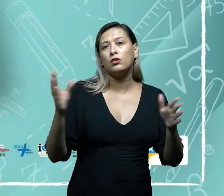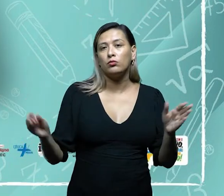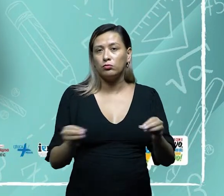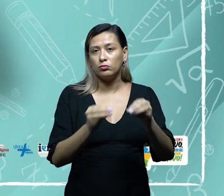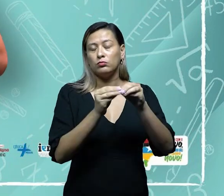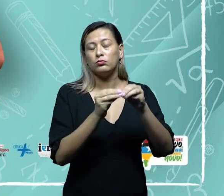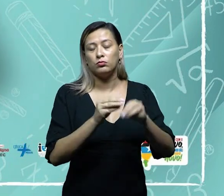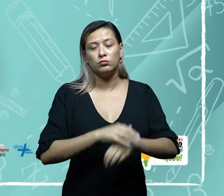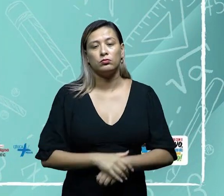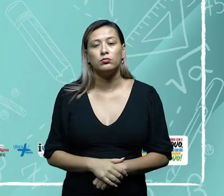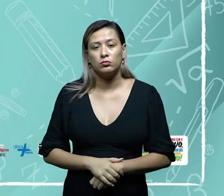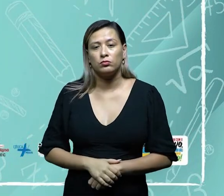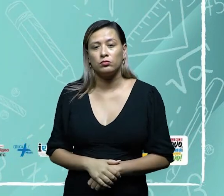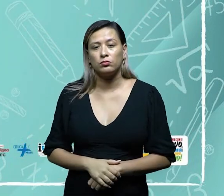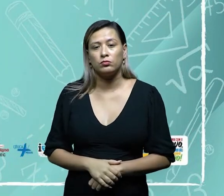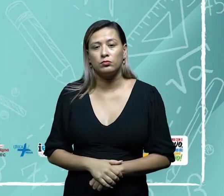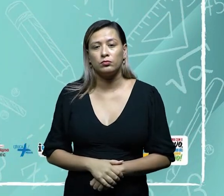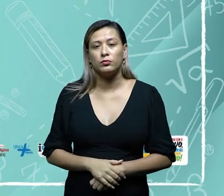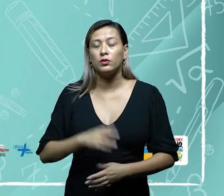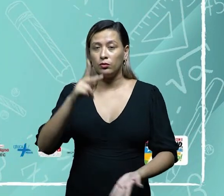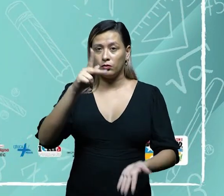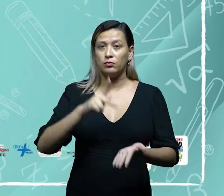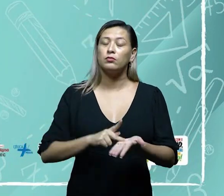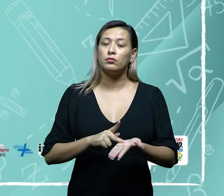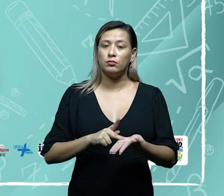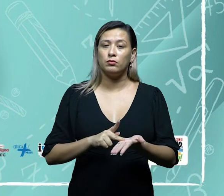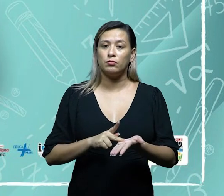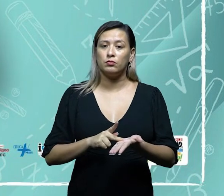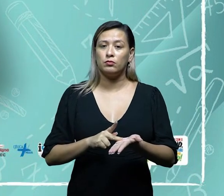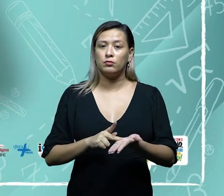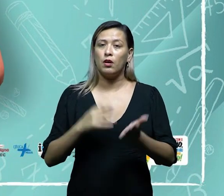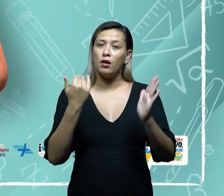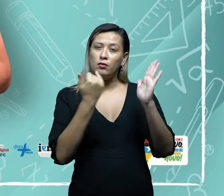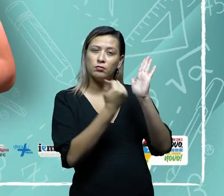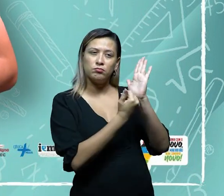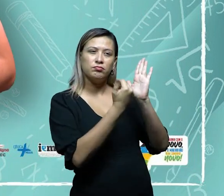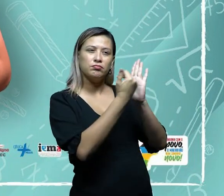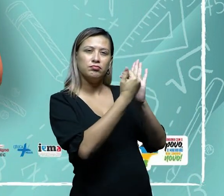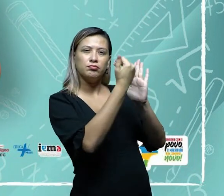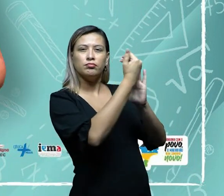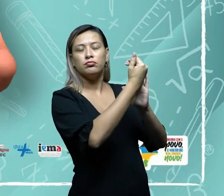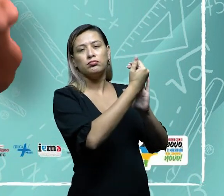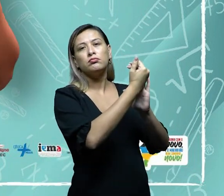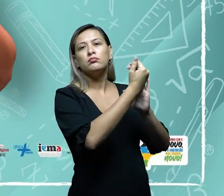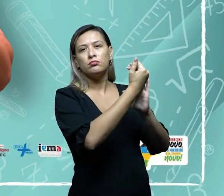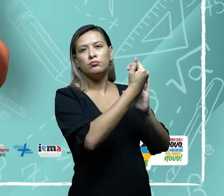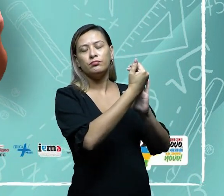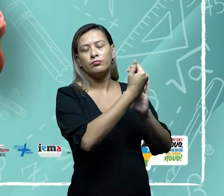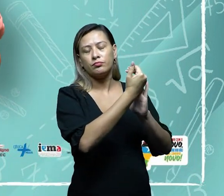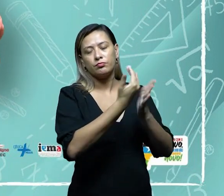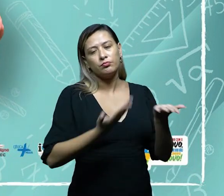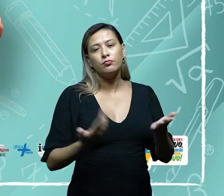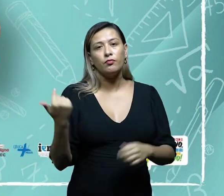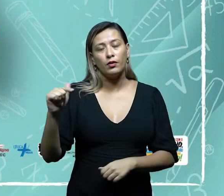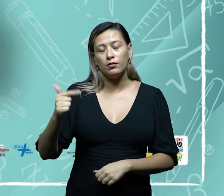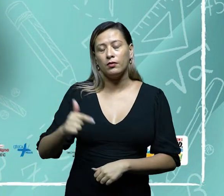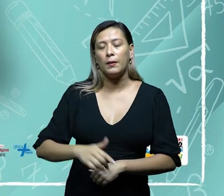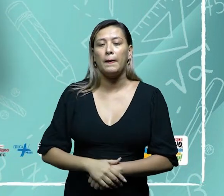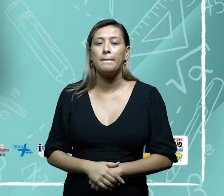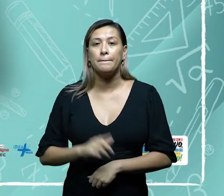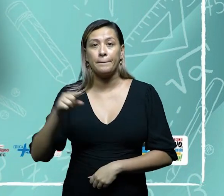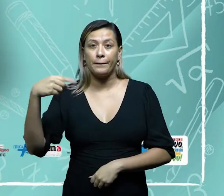de fato, não há uma hierarquia entre os direitos humanos, tá bom? Então, outra